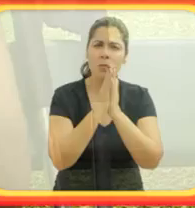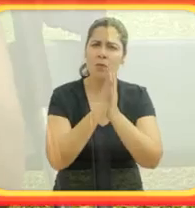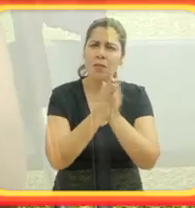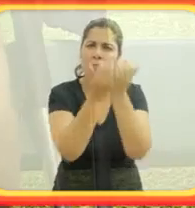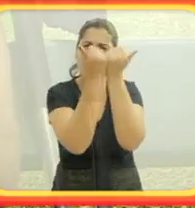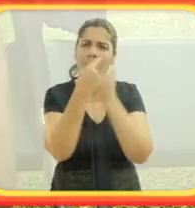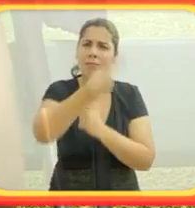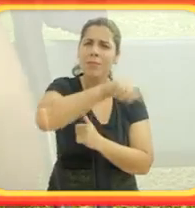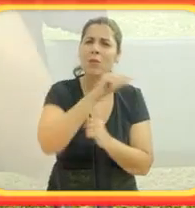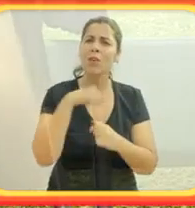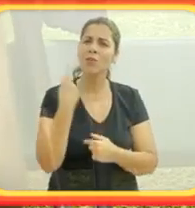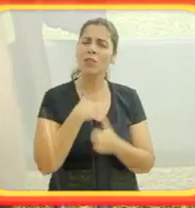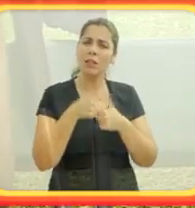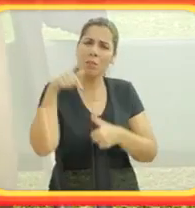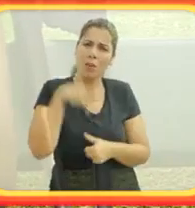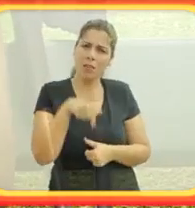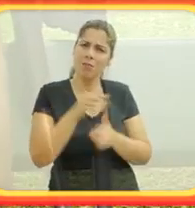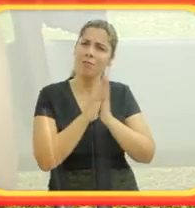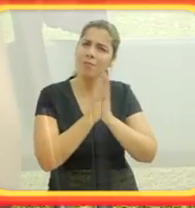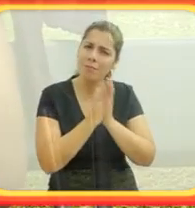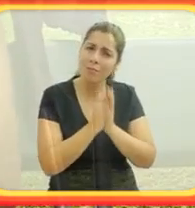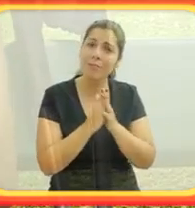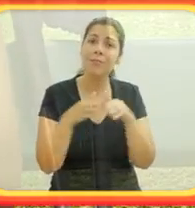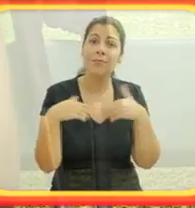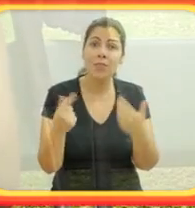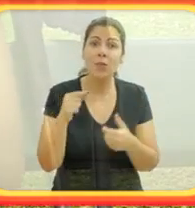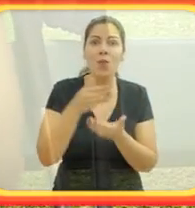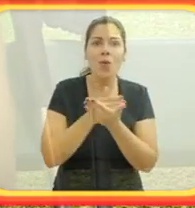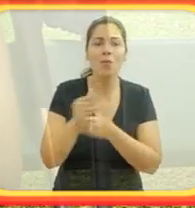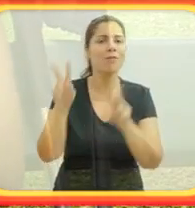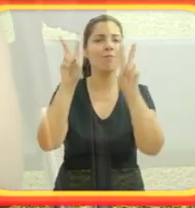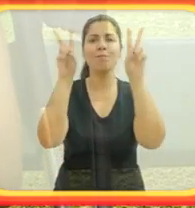seu mundo, por favor, conta para eles que nós estamos aqui.